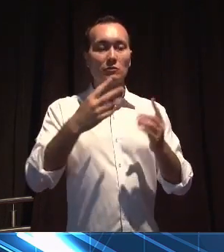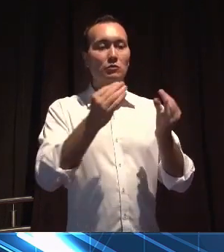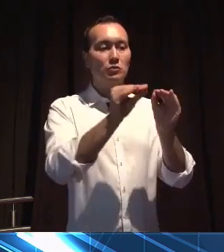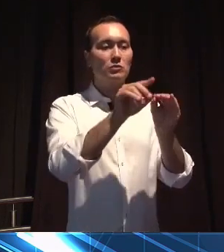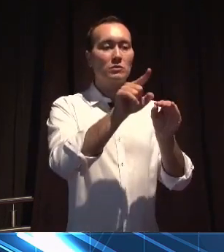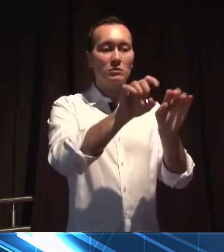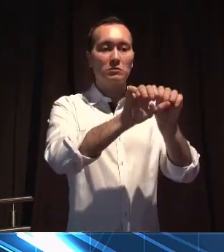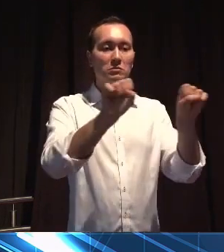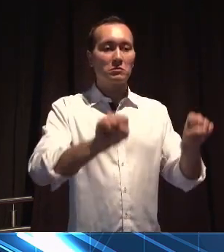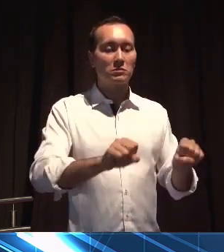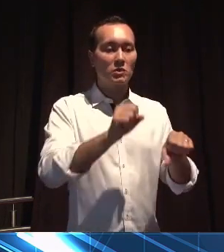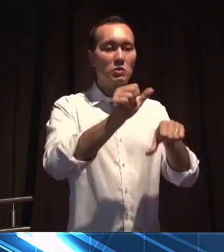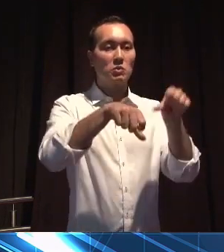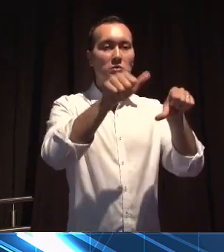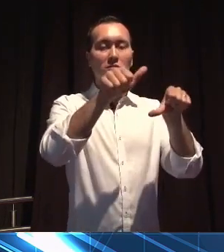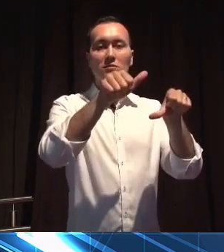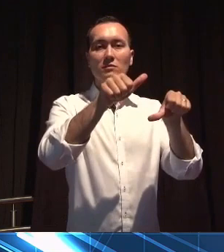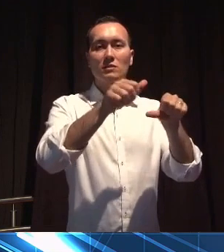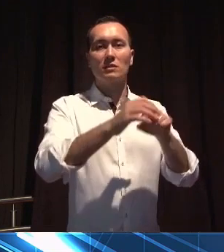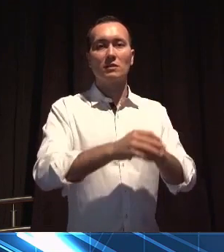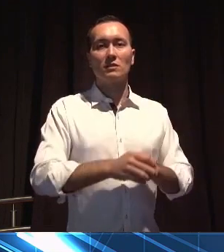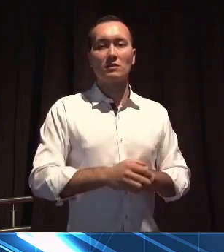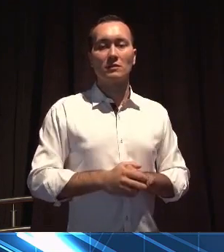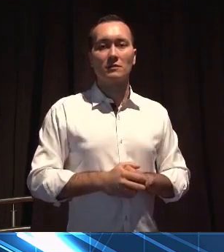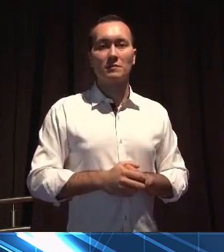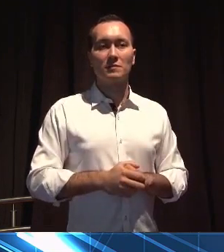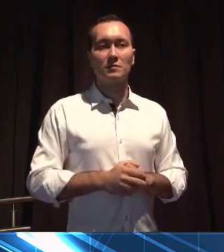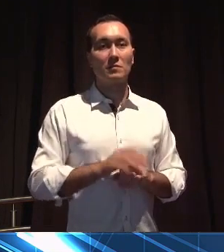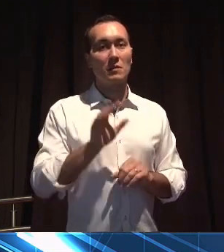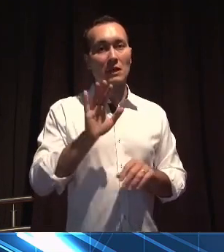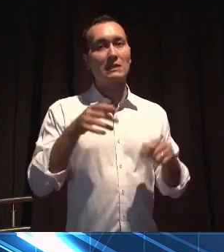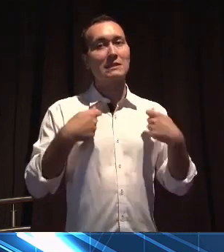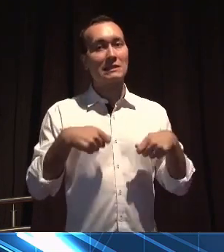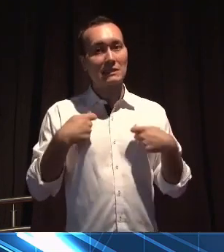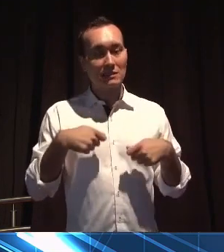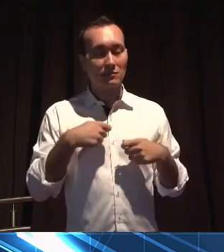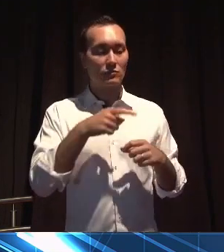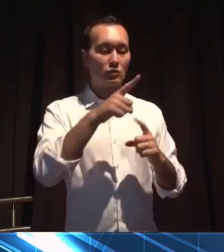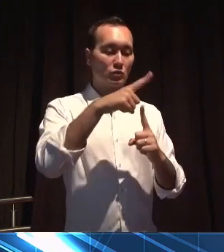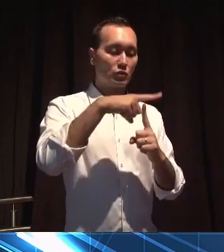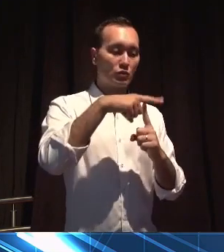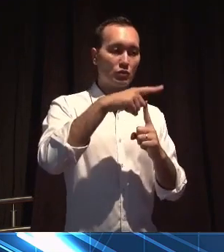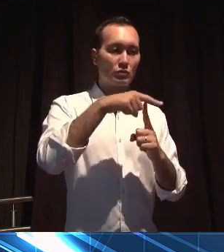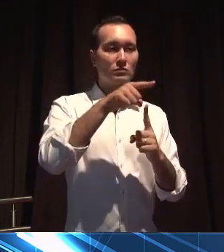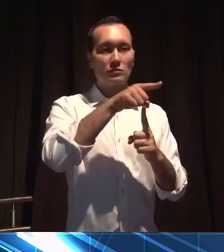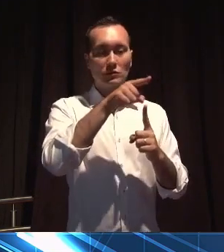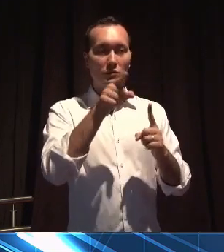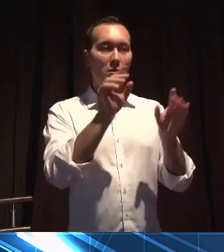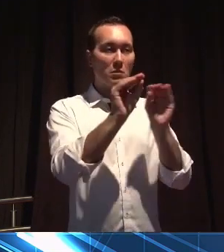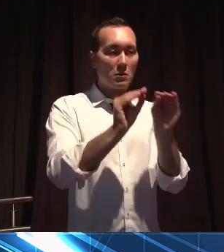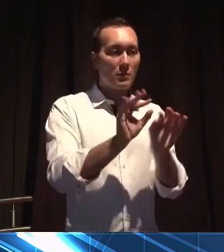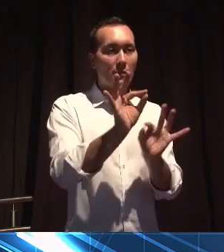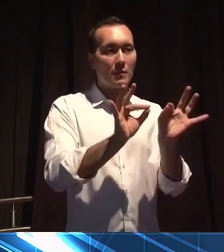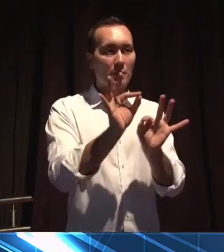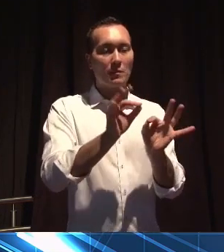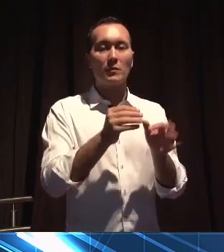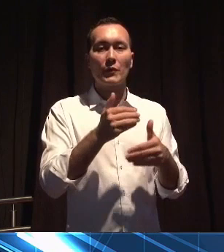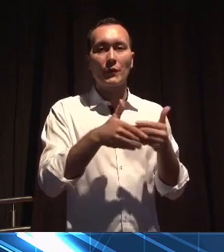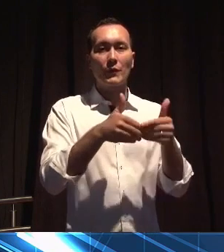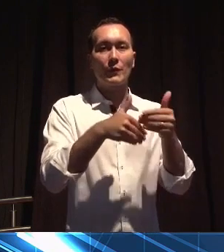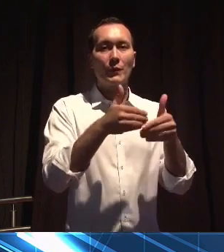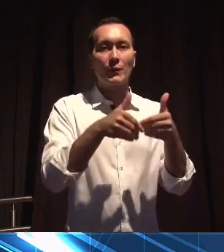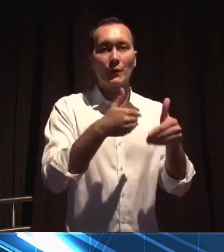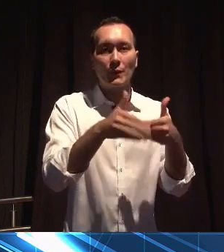deve permanecer quando você usa o subtipos beleza e assim